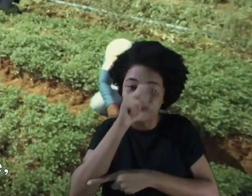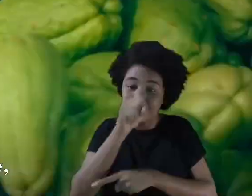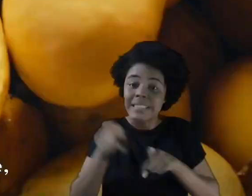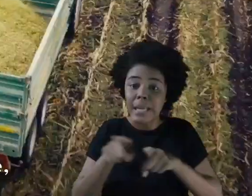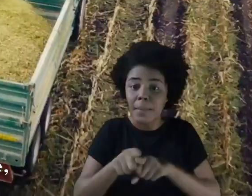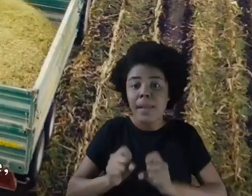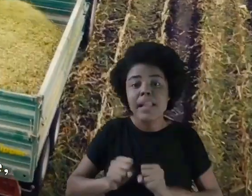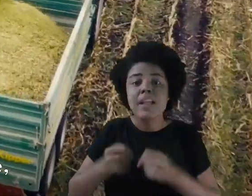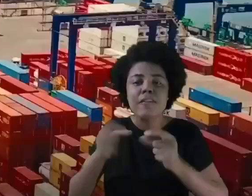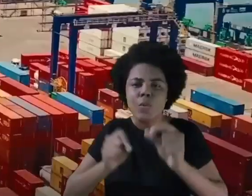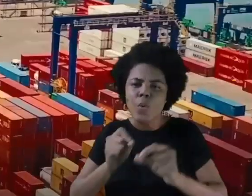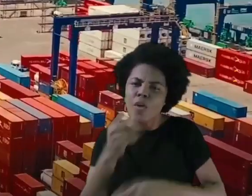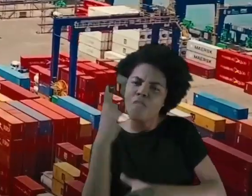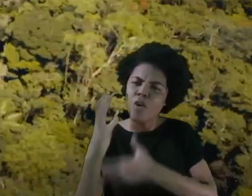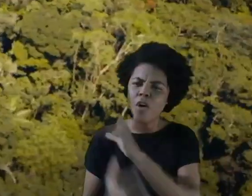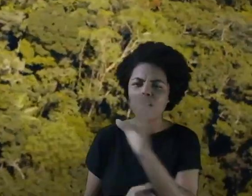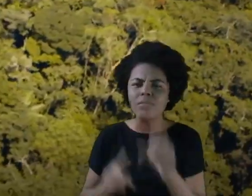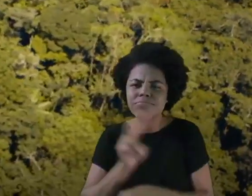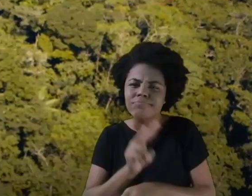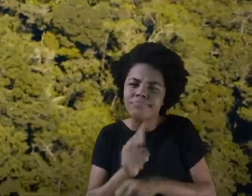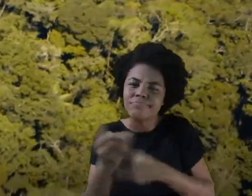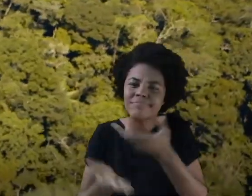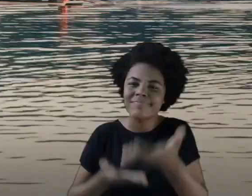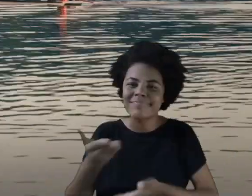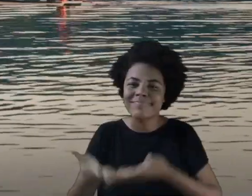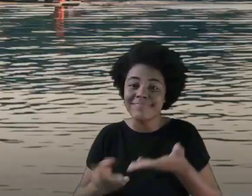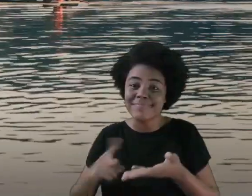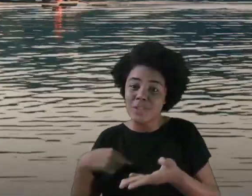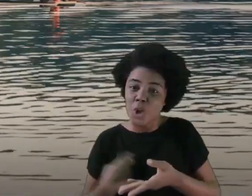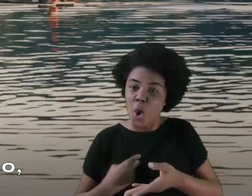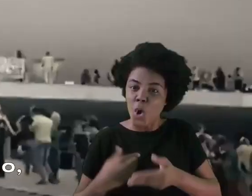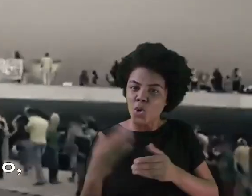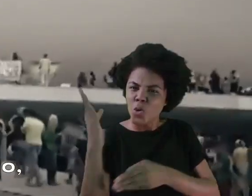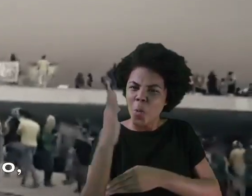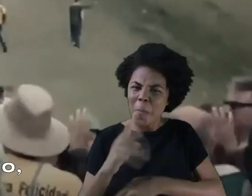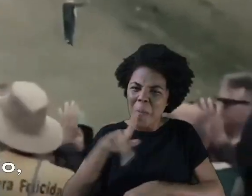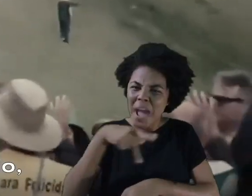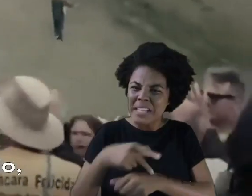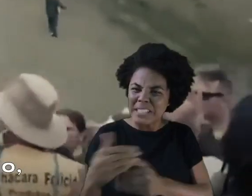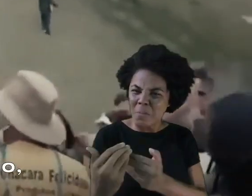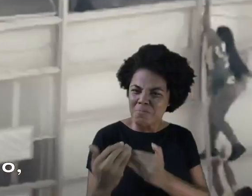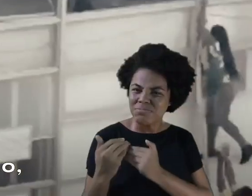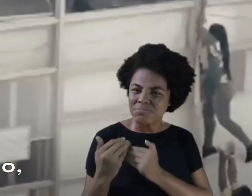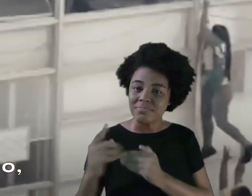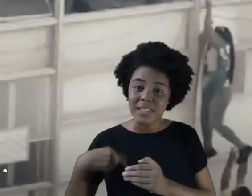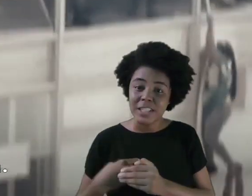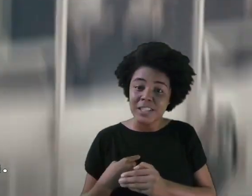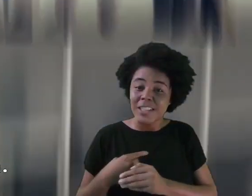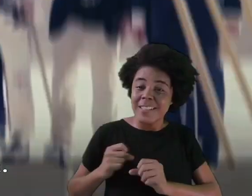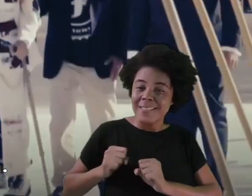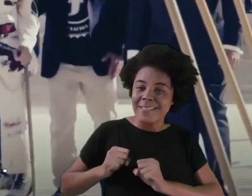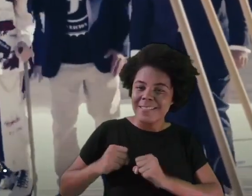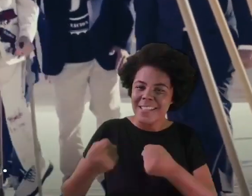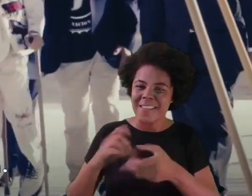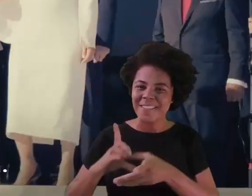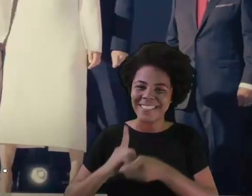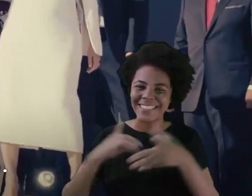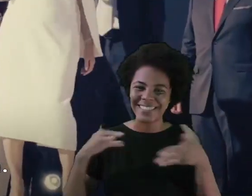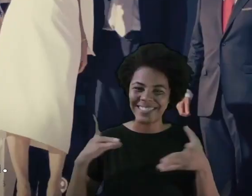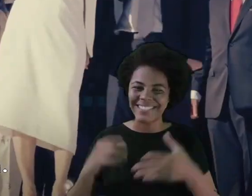uma agricultura forte, mas também as nossas florestas preservadas. E quando o nosso país é atacado, a gente